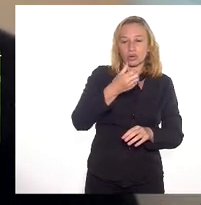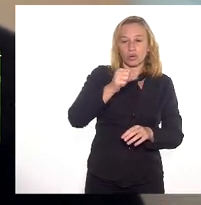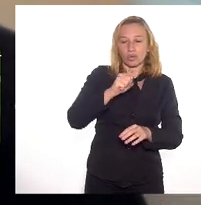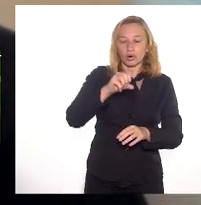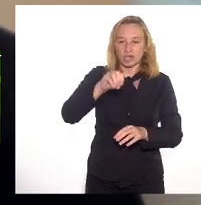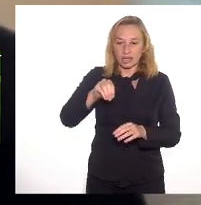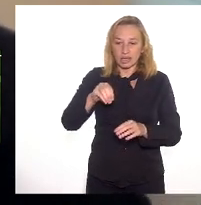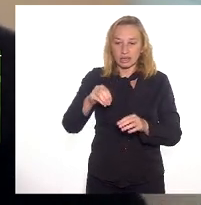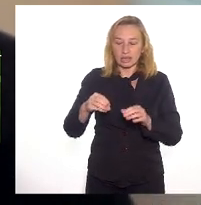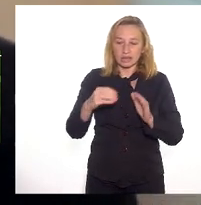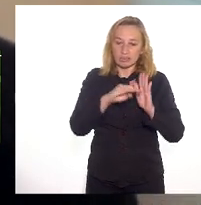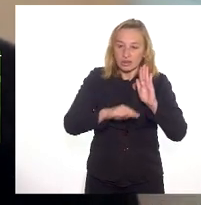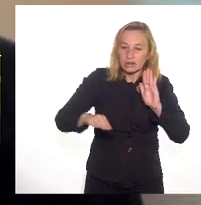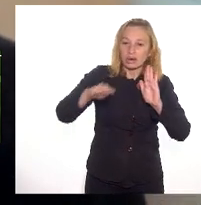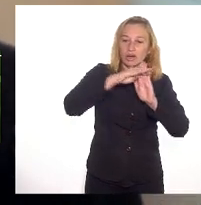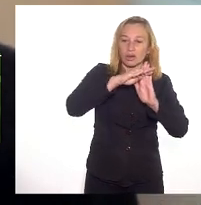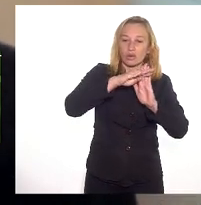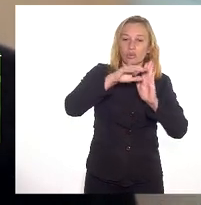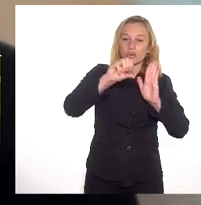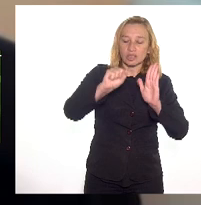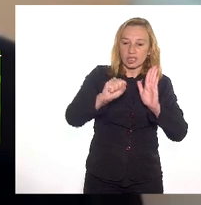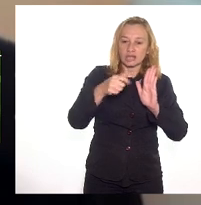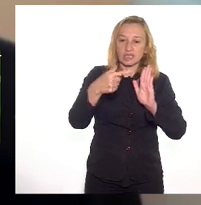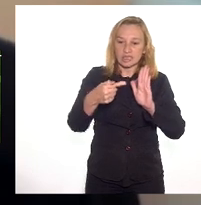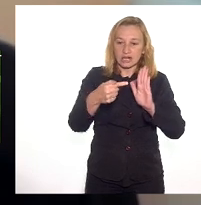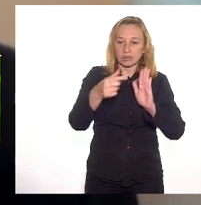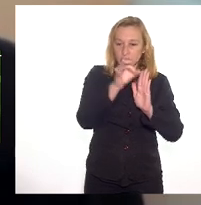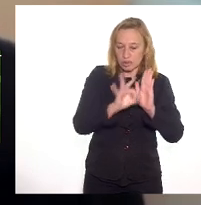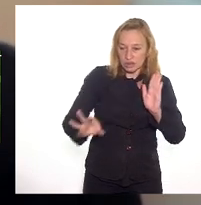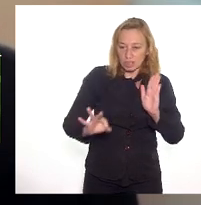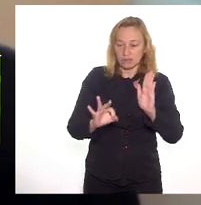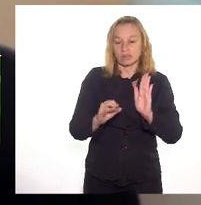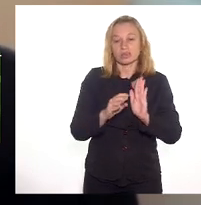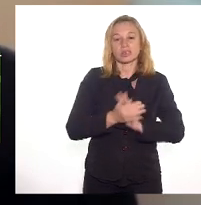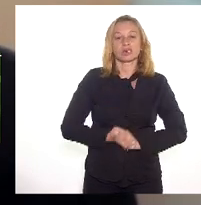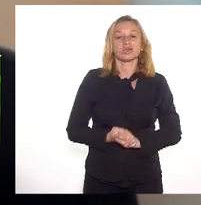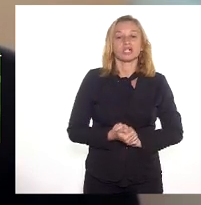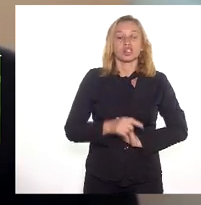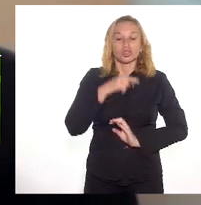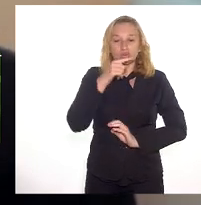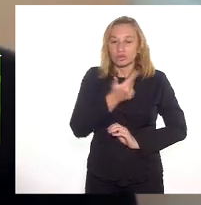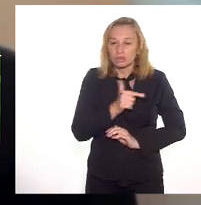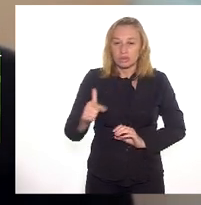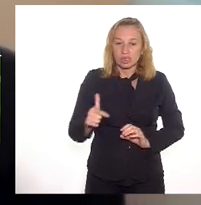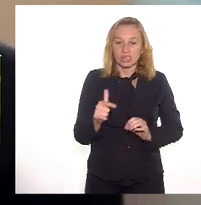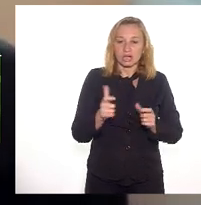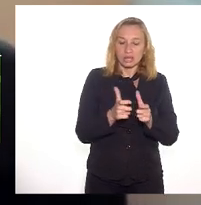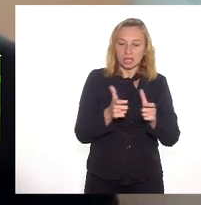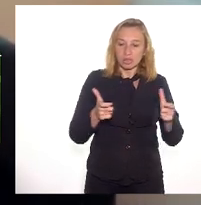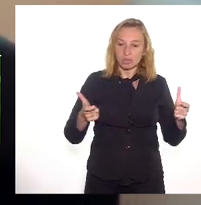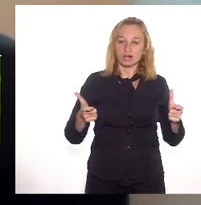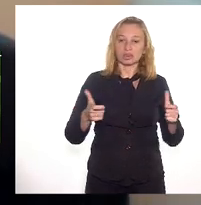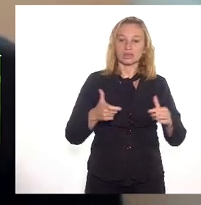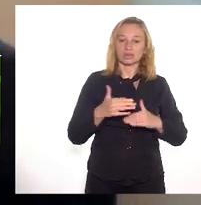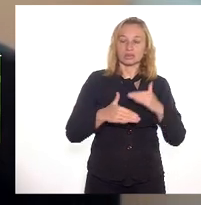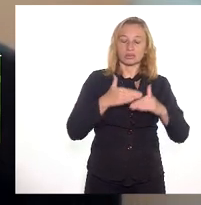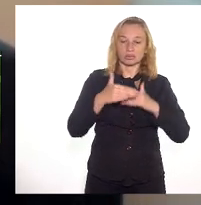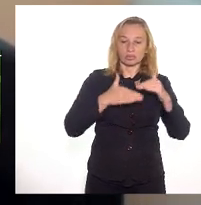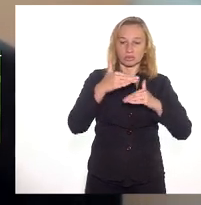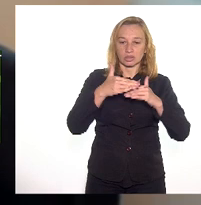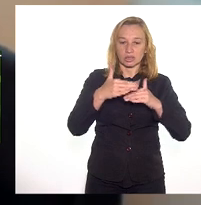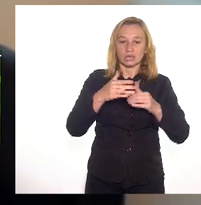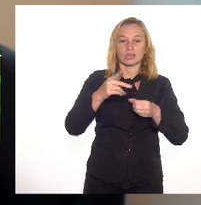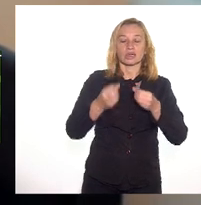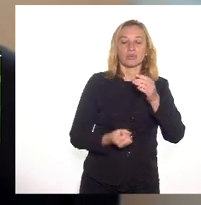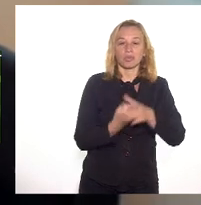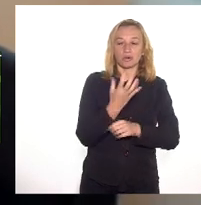valor importante. O Rio de Janeiro, sem dúvida nenhuma, é o grande celeiro dessa